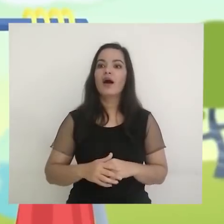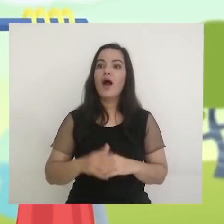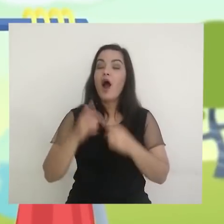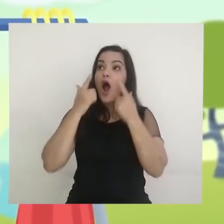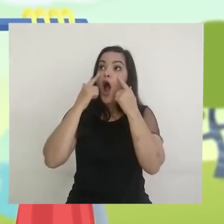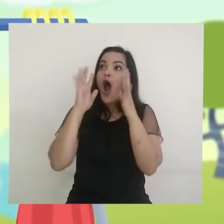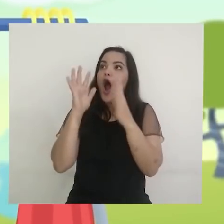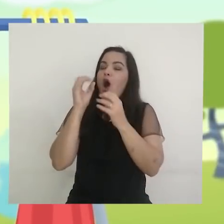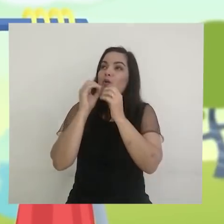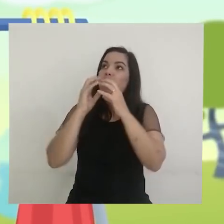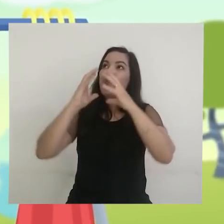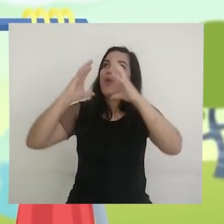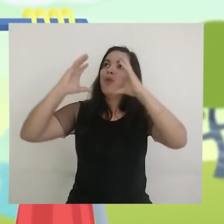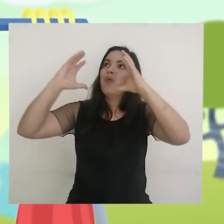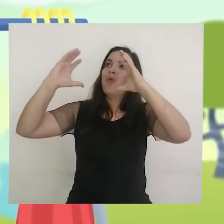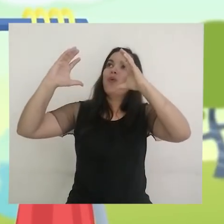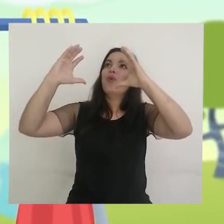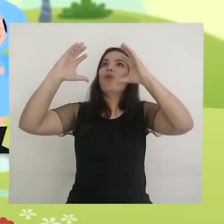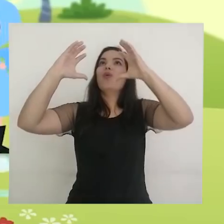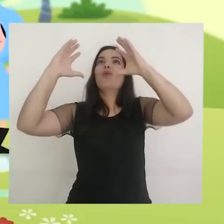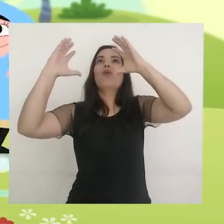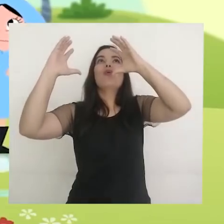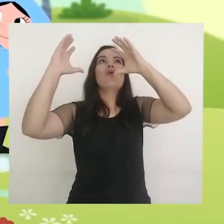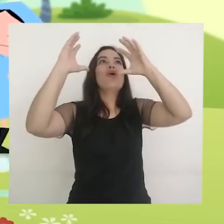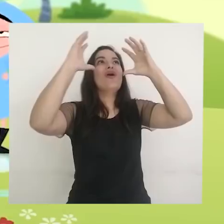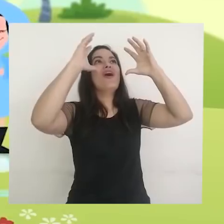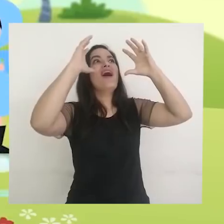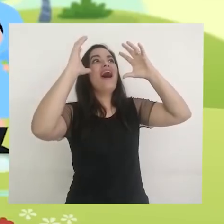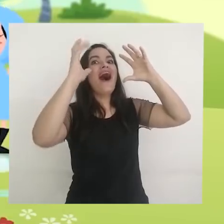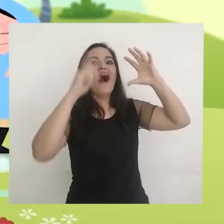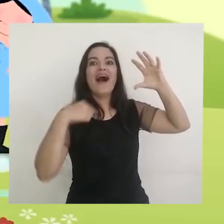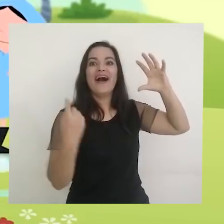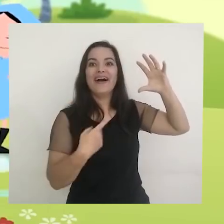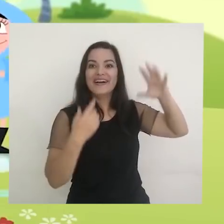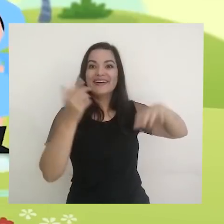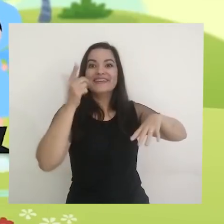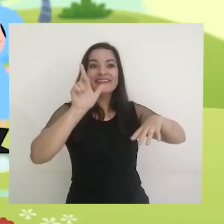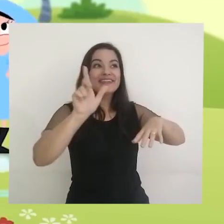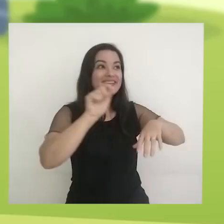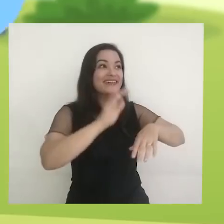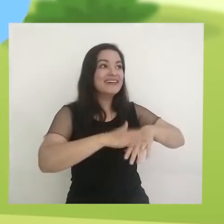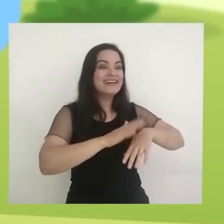Uma bolha gigante. A gente que fez ela.